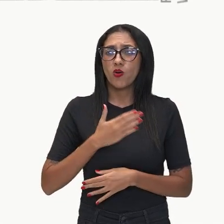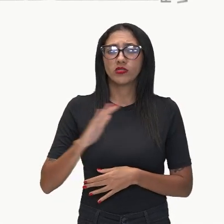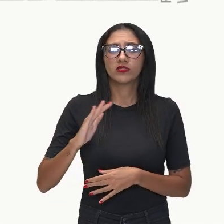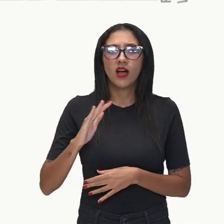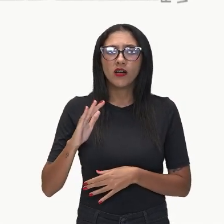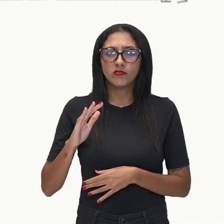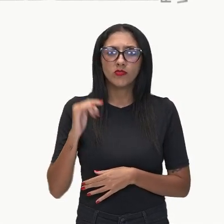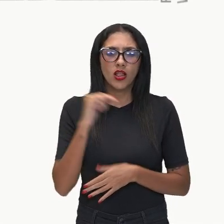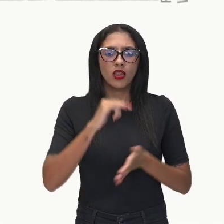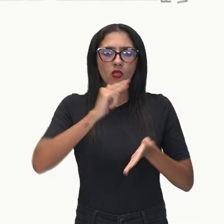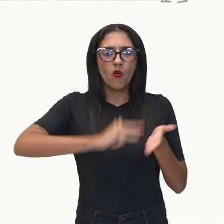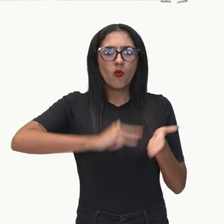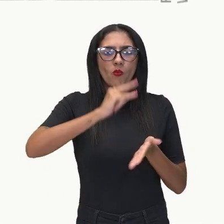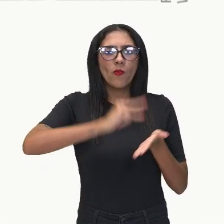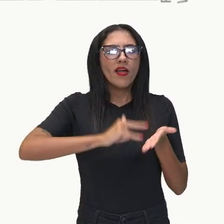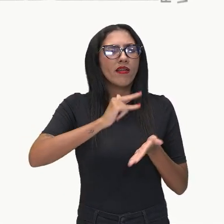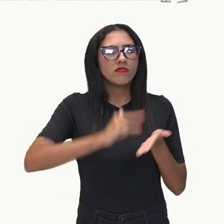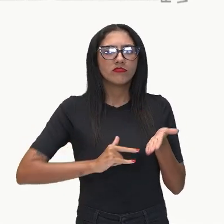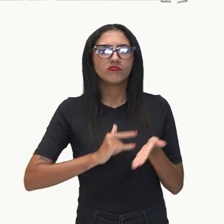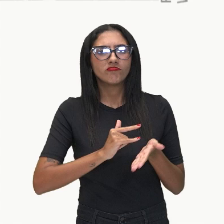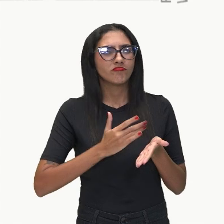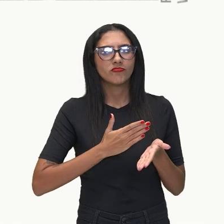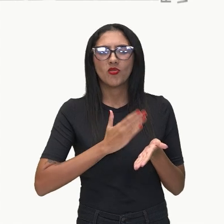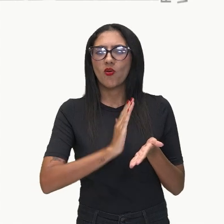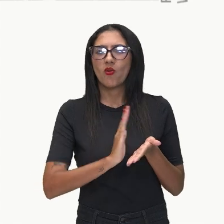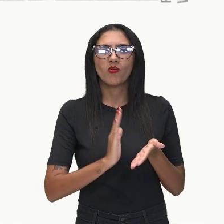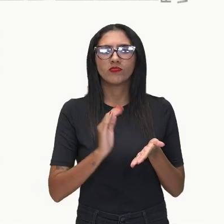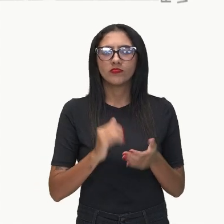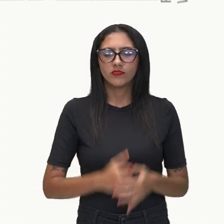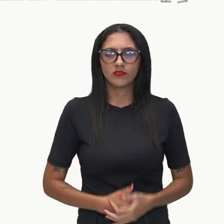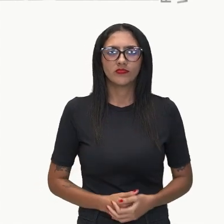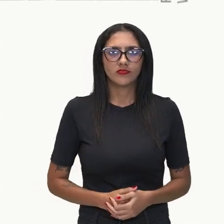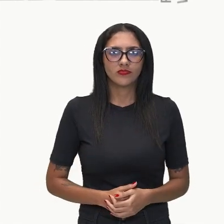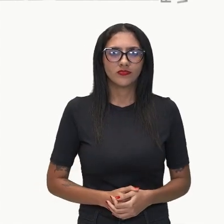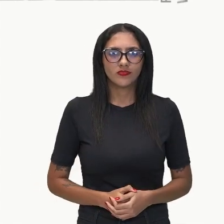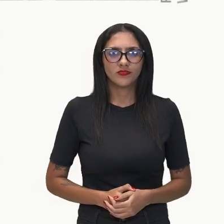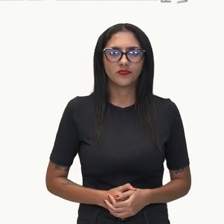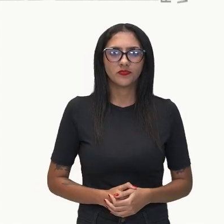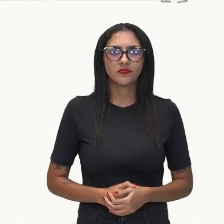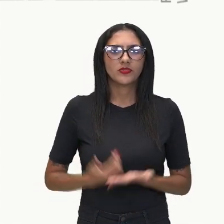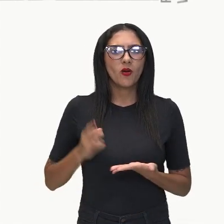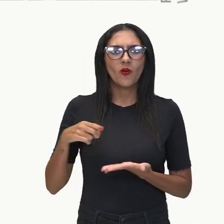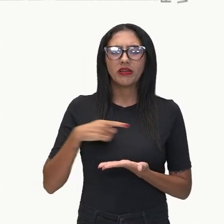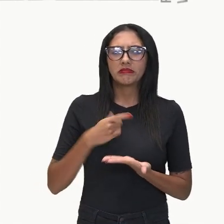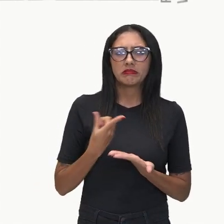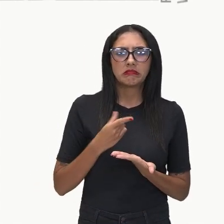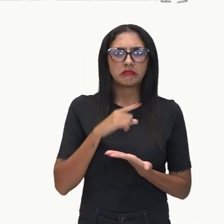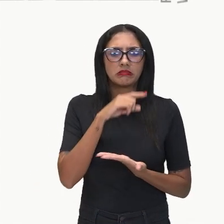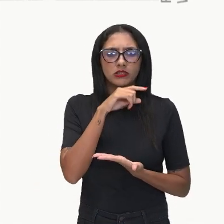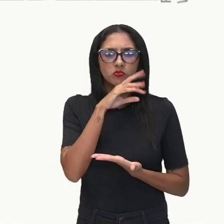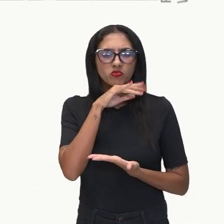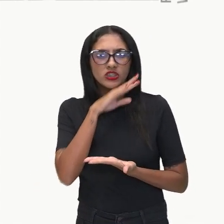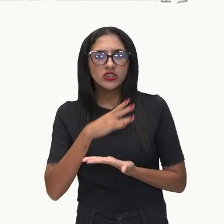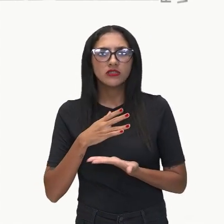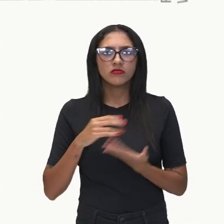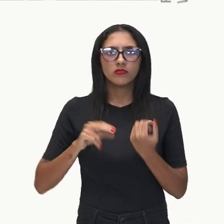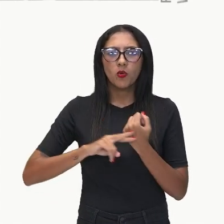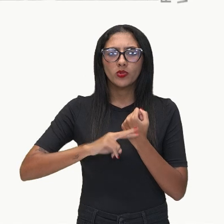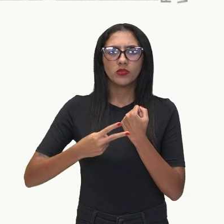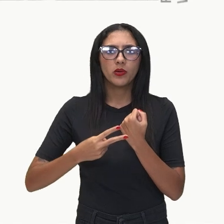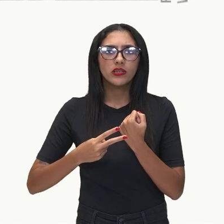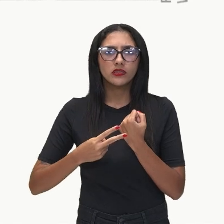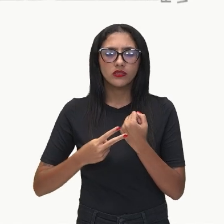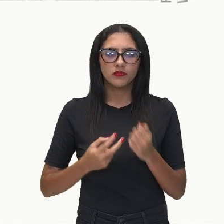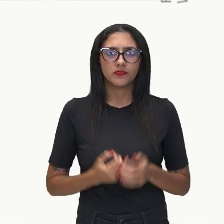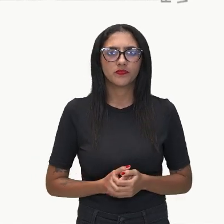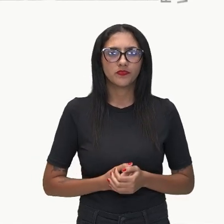acertado no Tratado de Versalhes, tá bom? Esses exageros foram a justificativa que